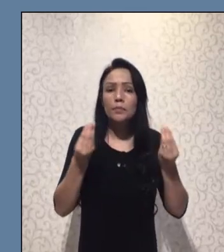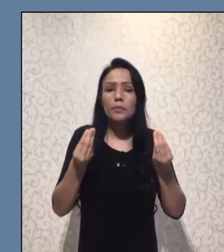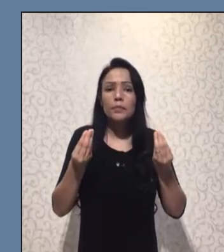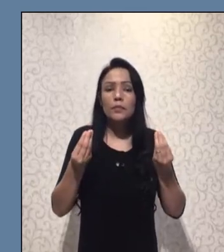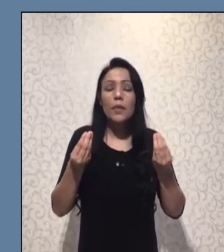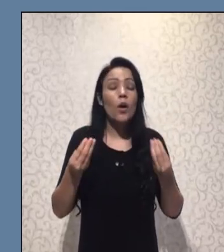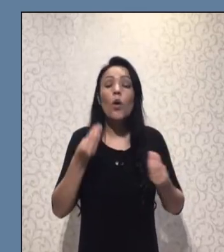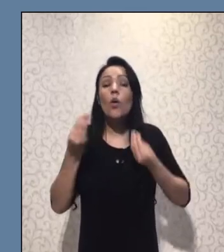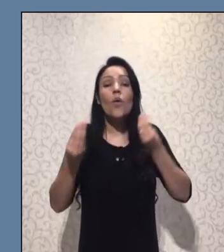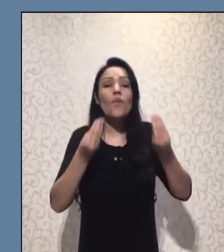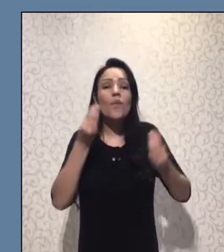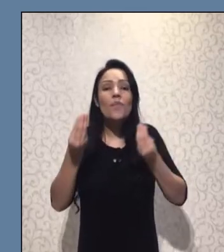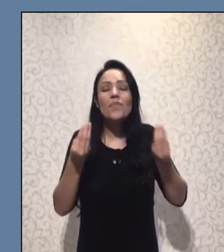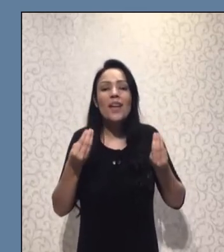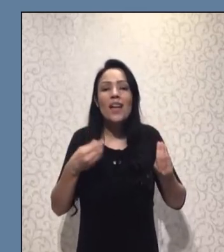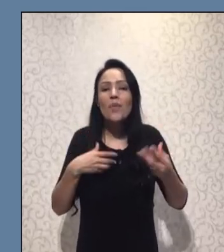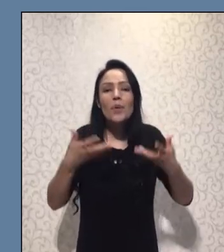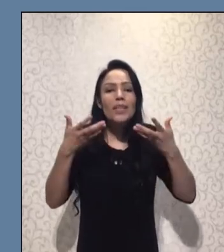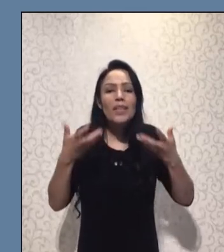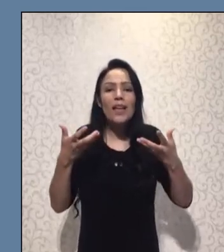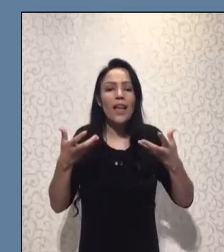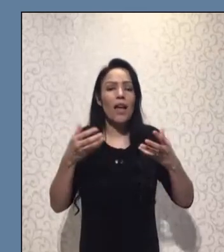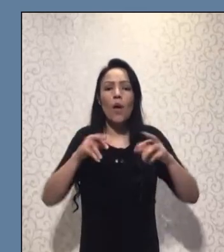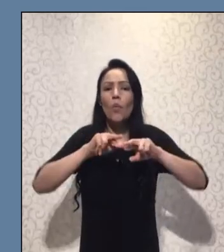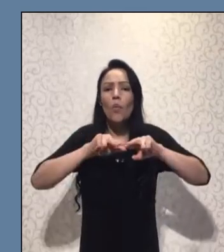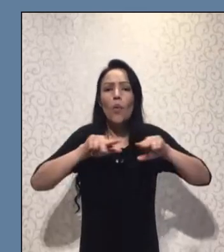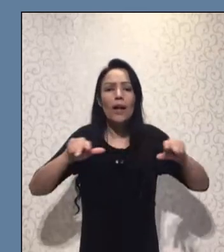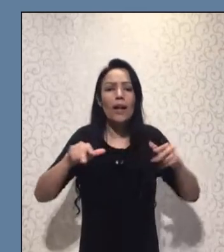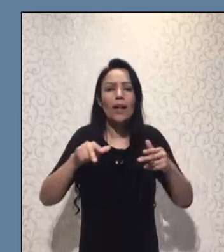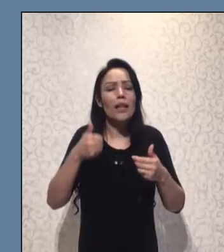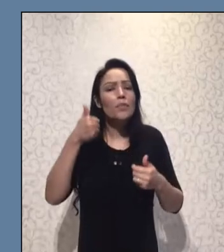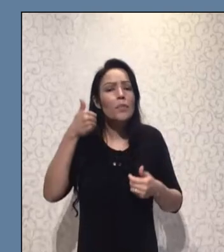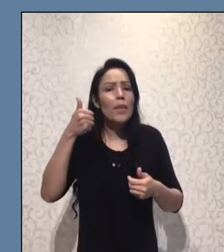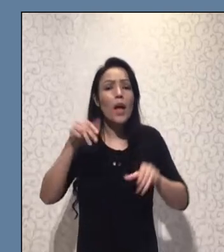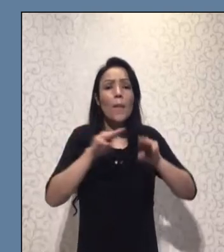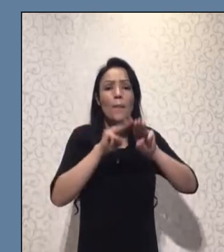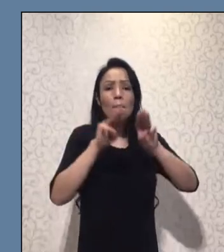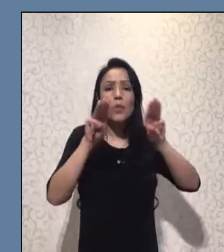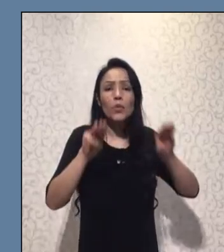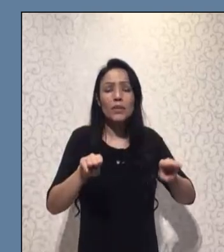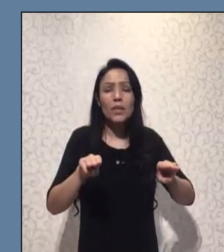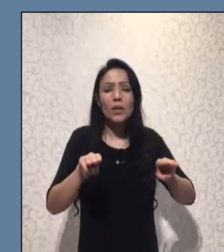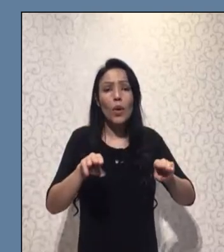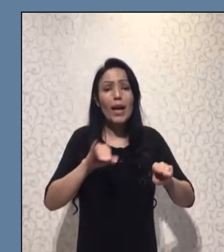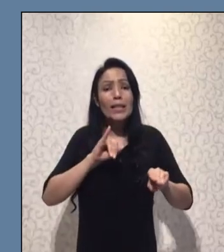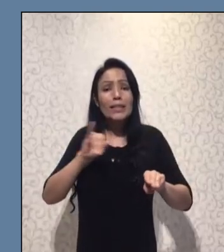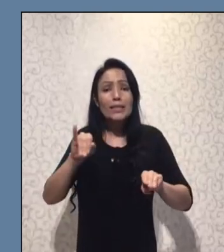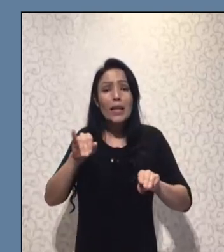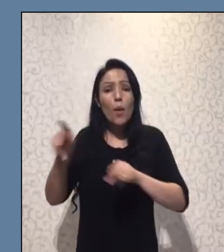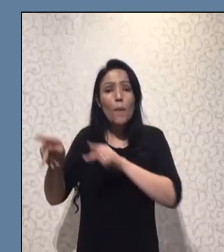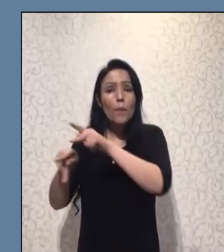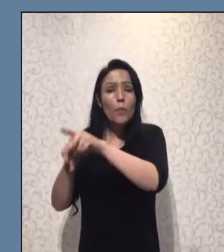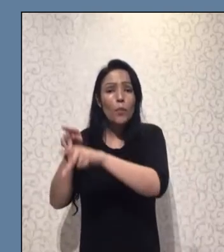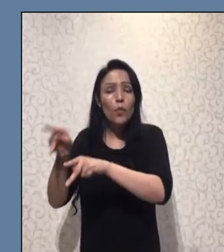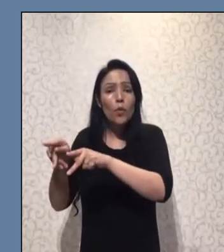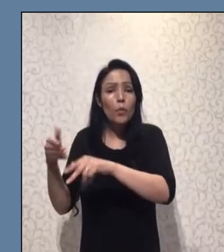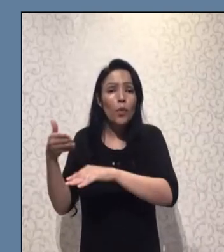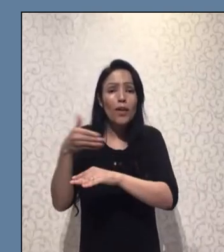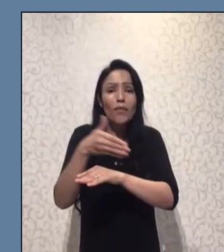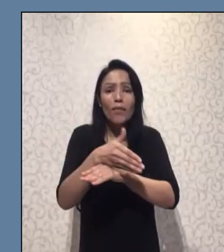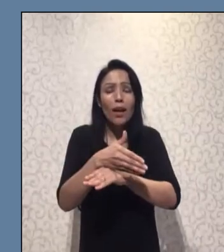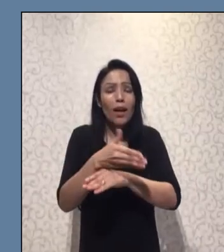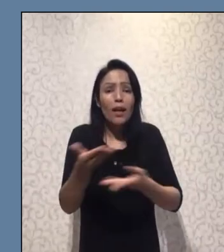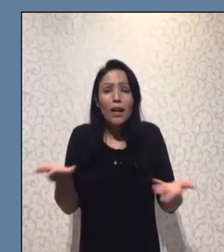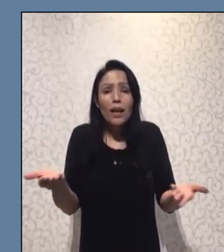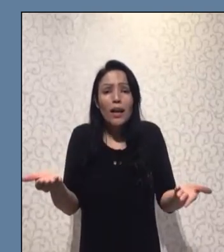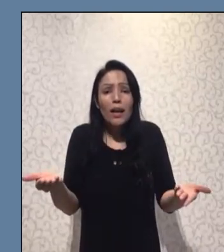uma altíssima qualidade dos museus se eu tenho um público que tem uma formação